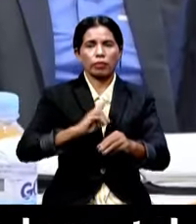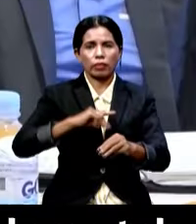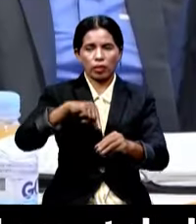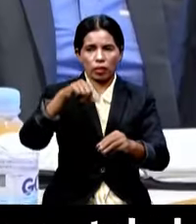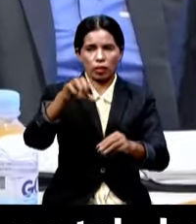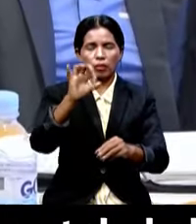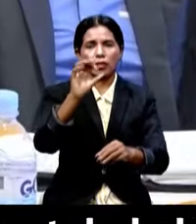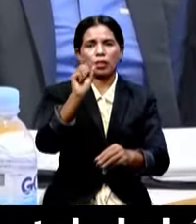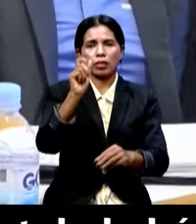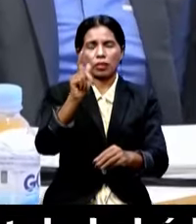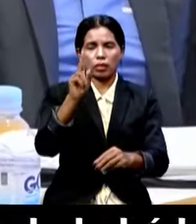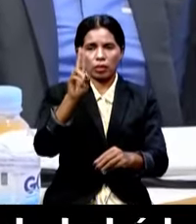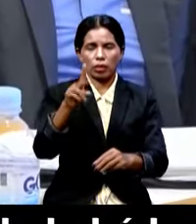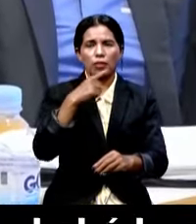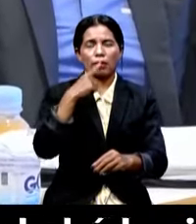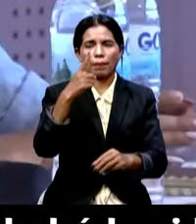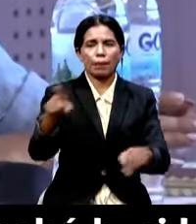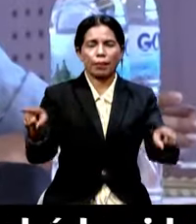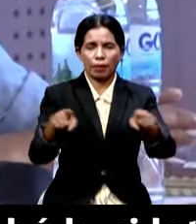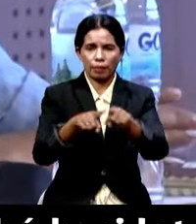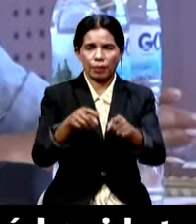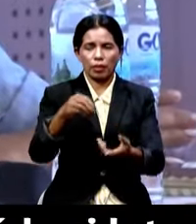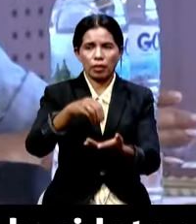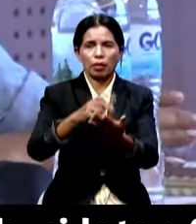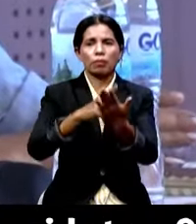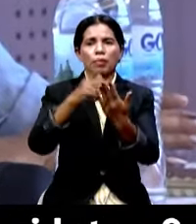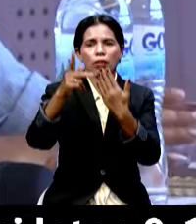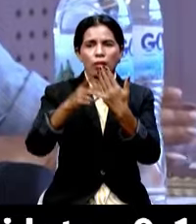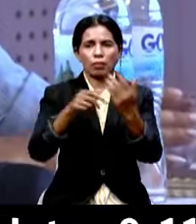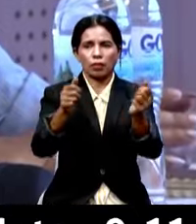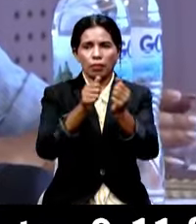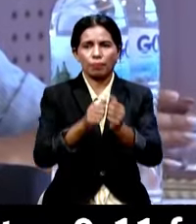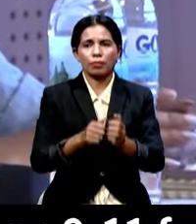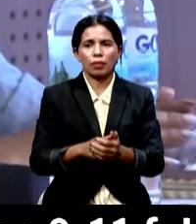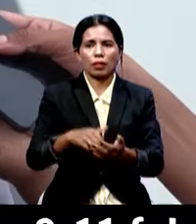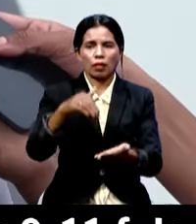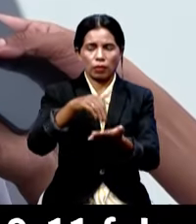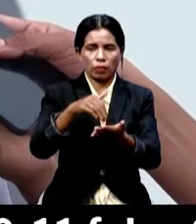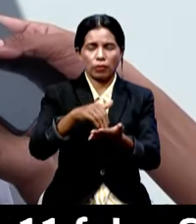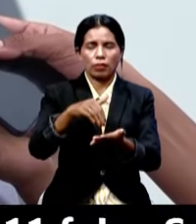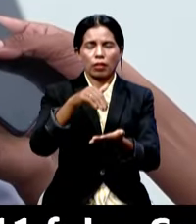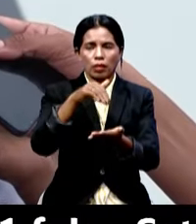de Gonzaga, HTT, encontro nessa nessa ajusta programa Ramutuk. Encontro nessa para a